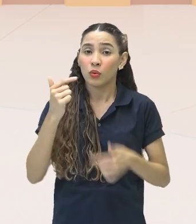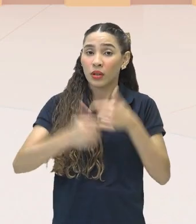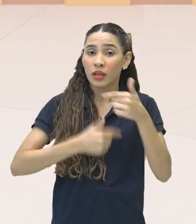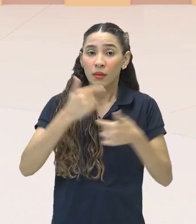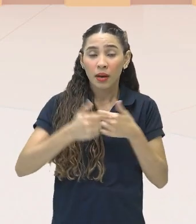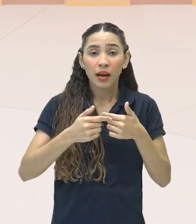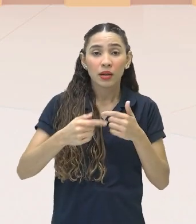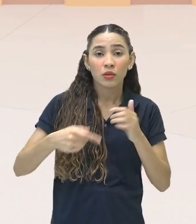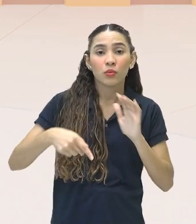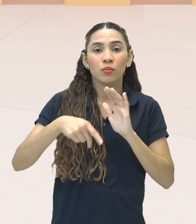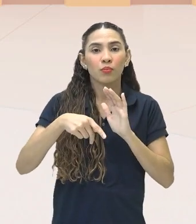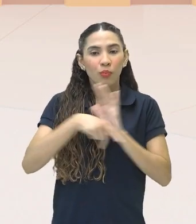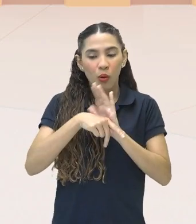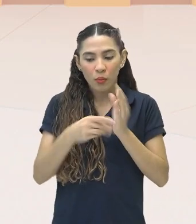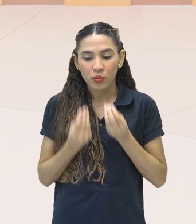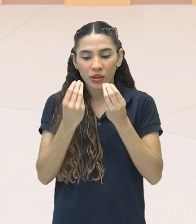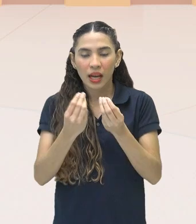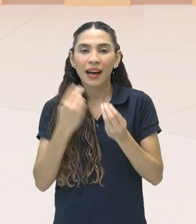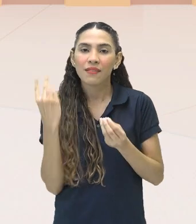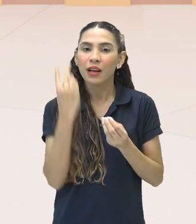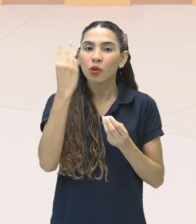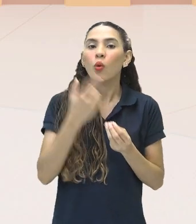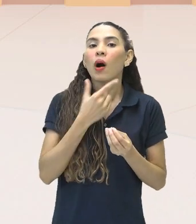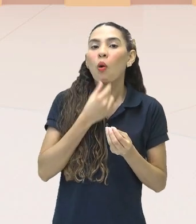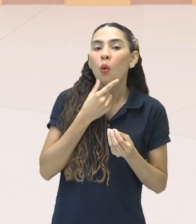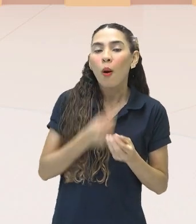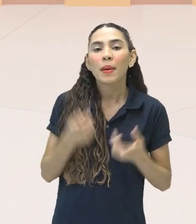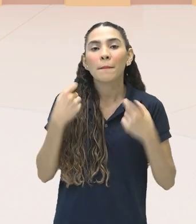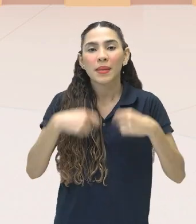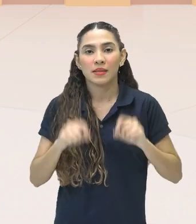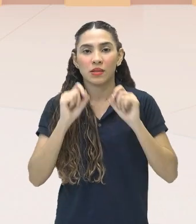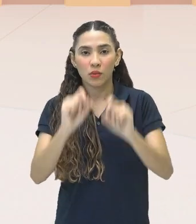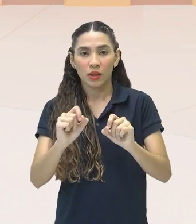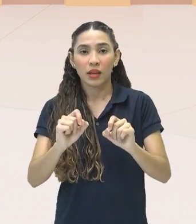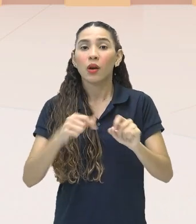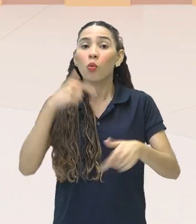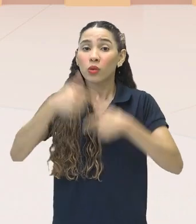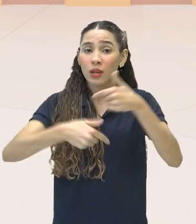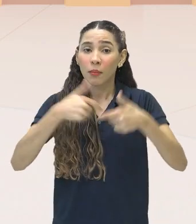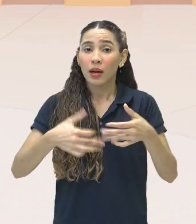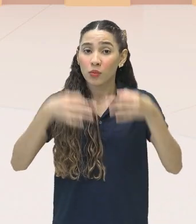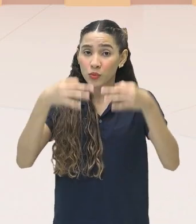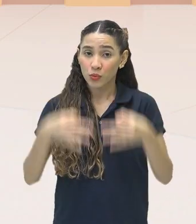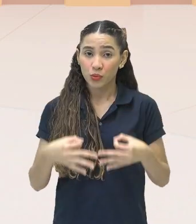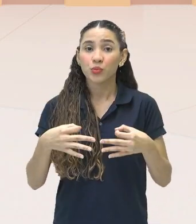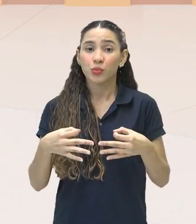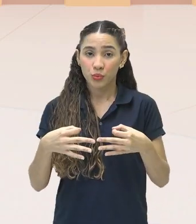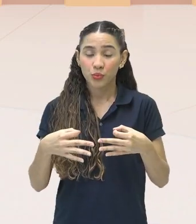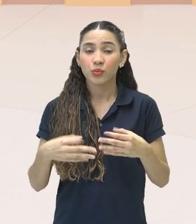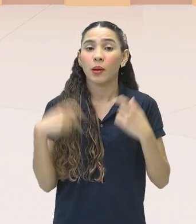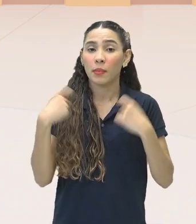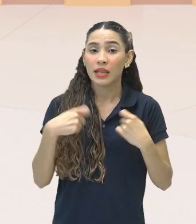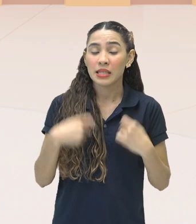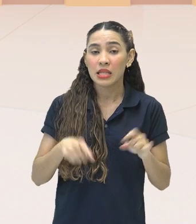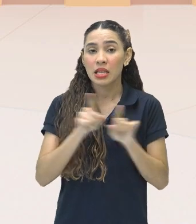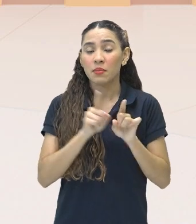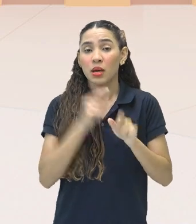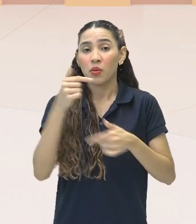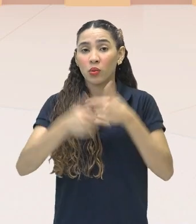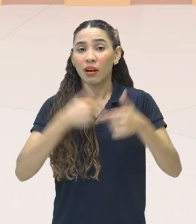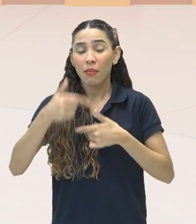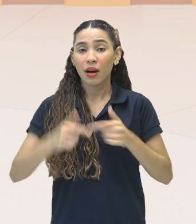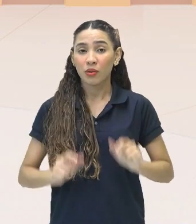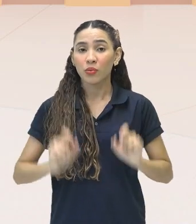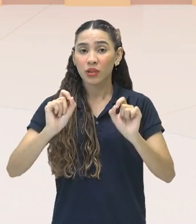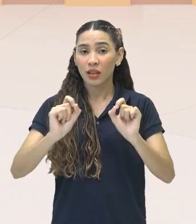trabalho dignificar o homem, ele precisa ser o quê? Um trabalho justo, né? Ele precisa ser um trabalho